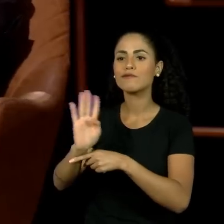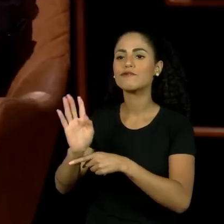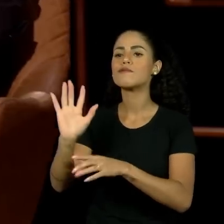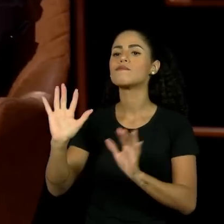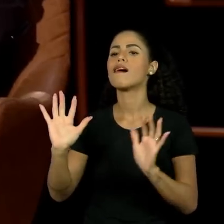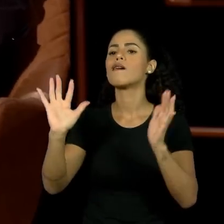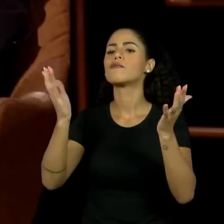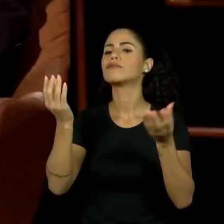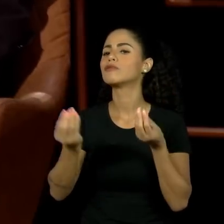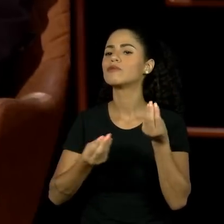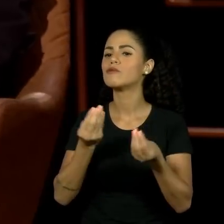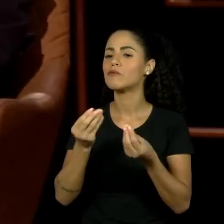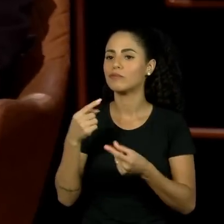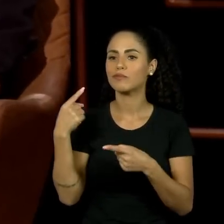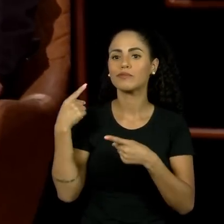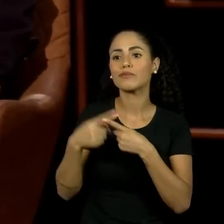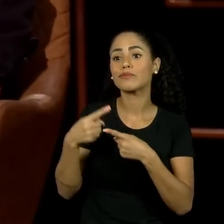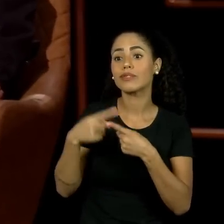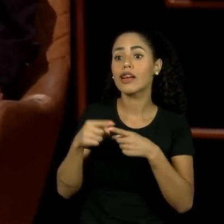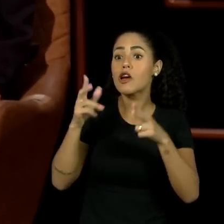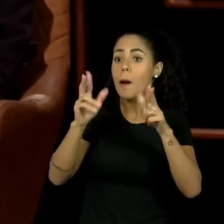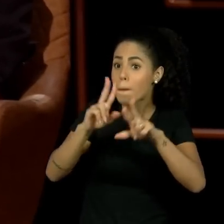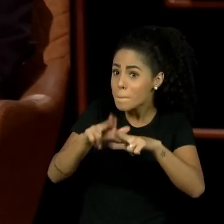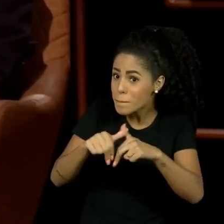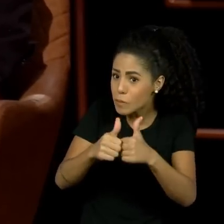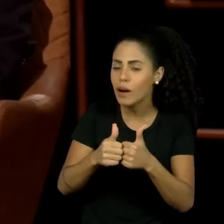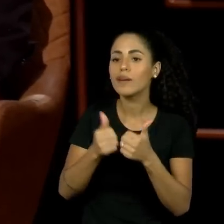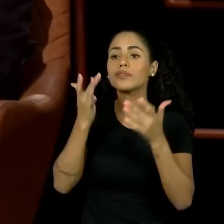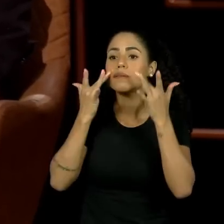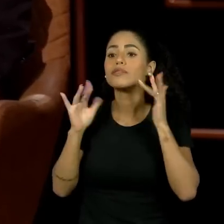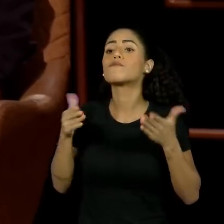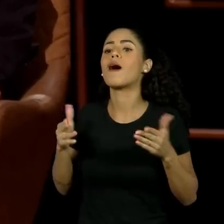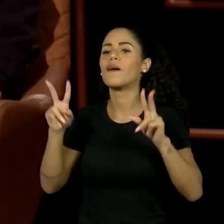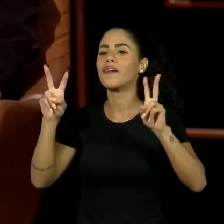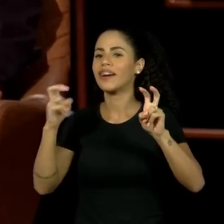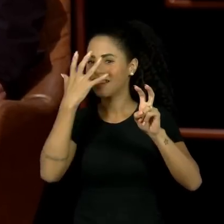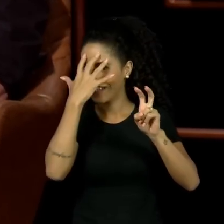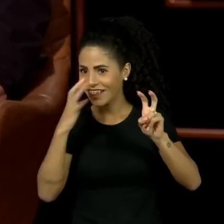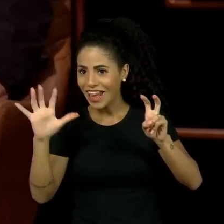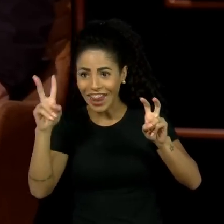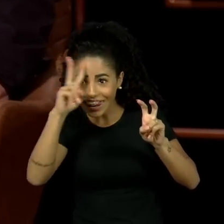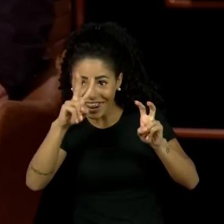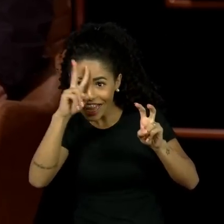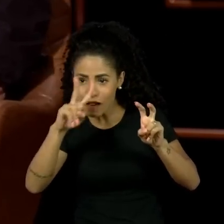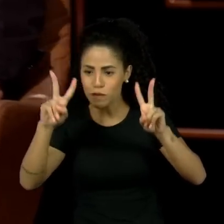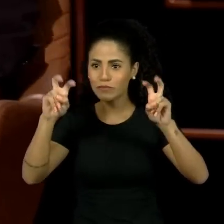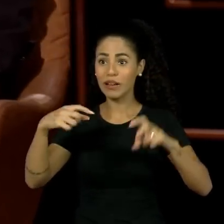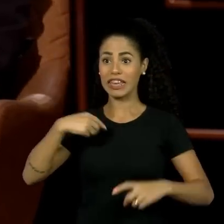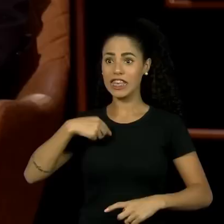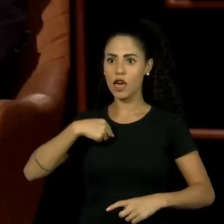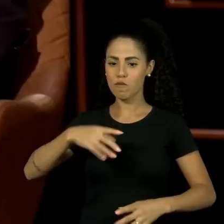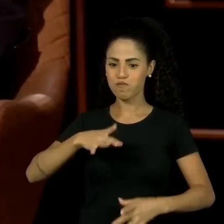aconteceu por causa da peça Máscaras, aonde eu fazia o cavalo.